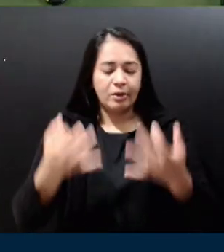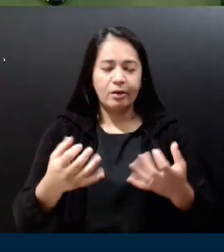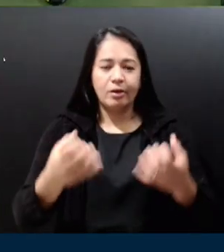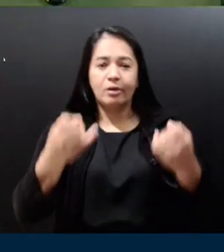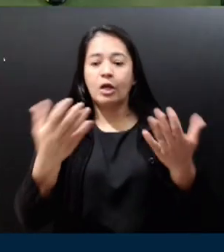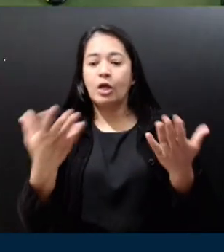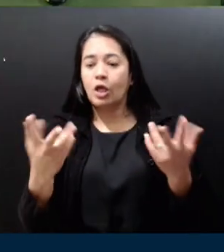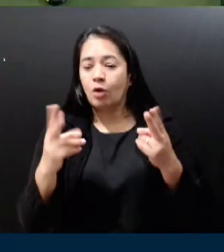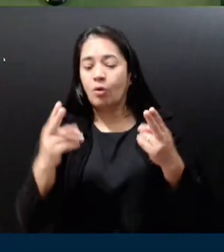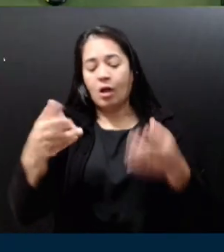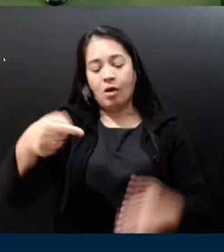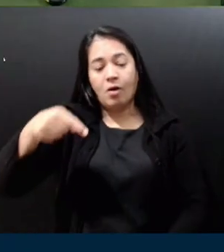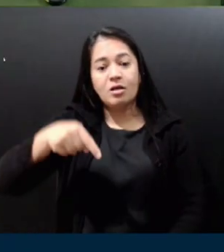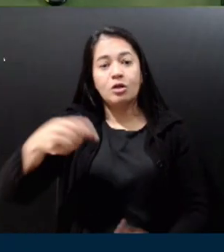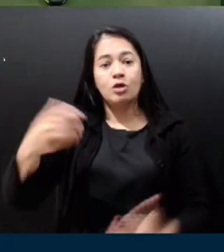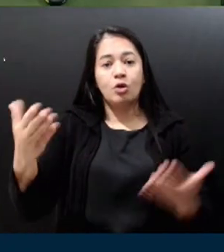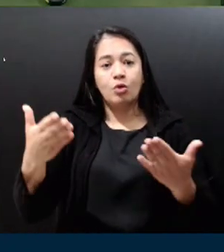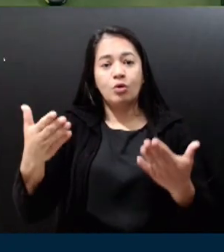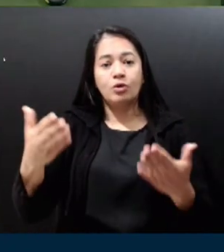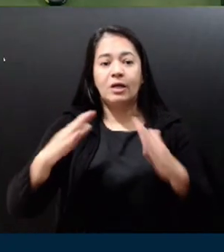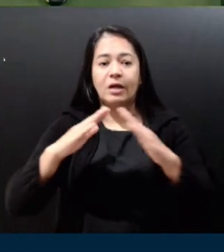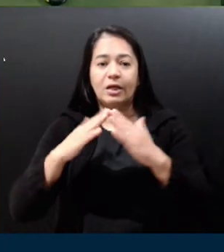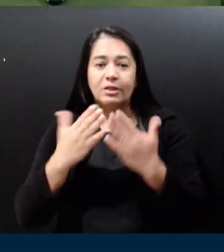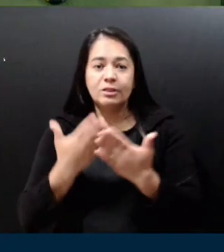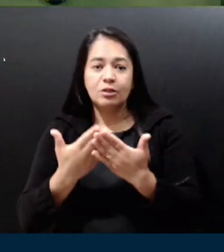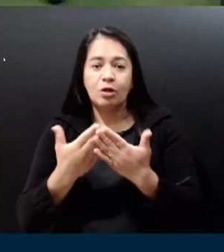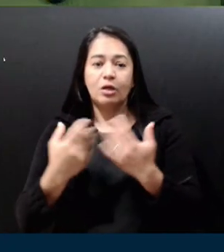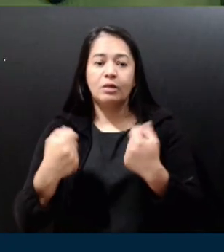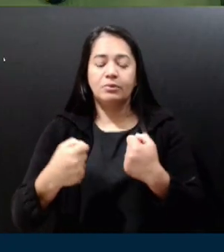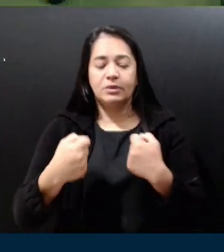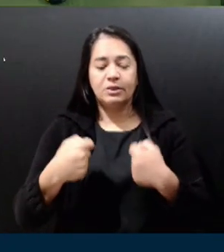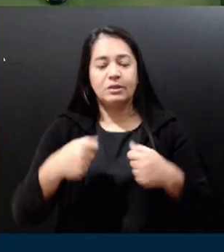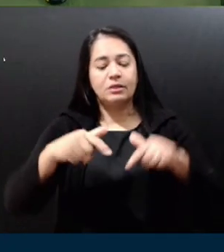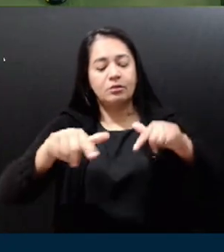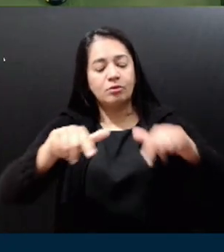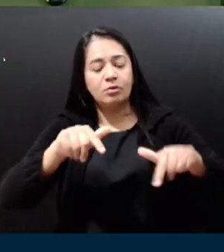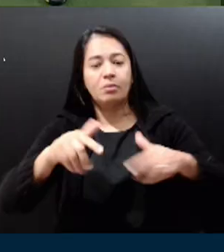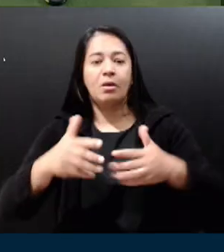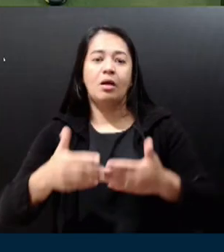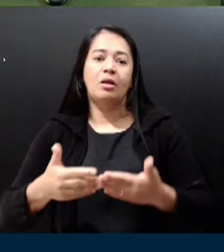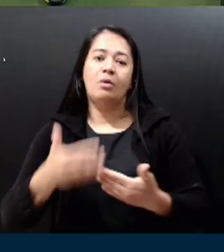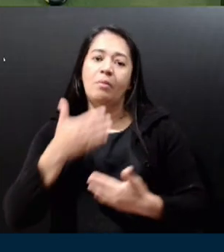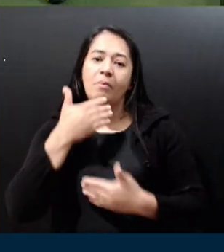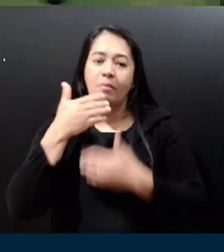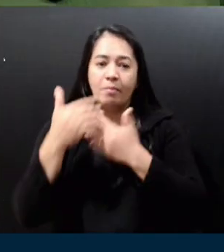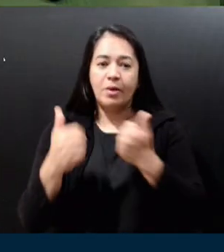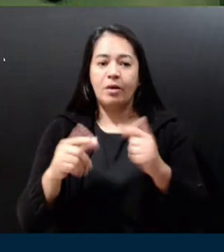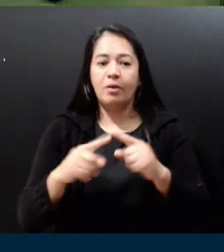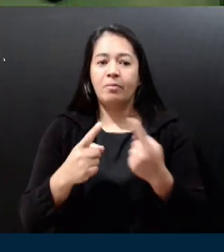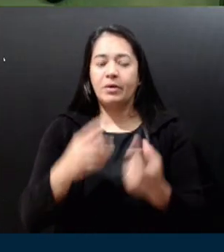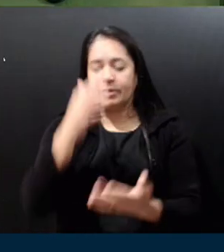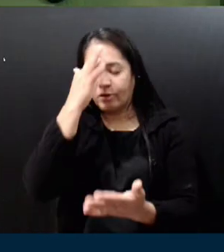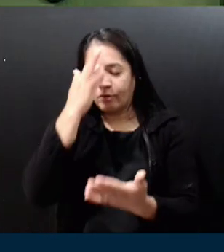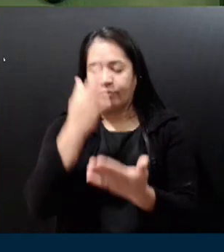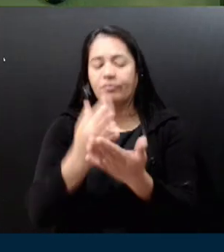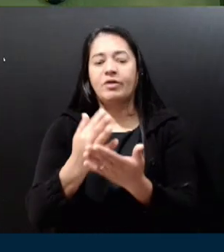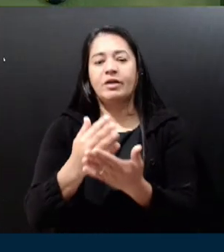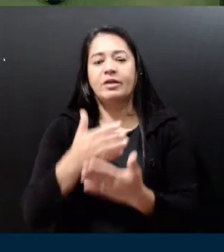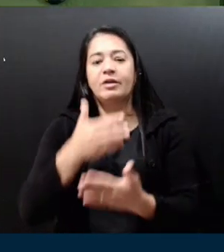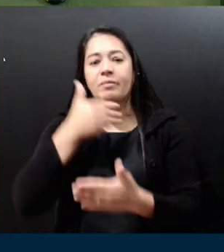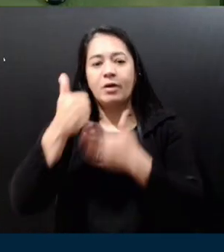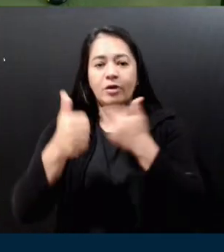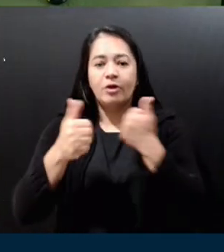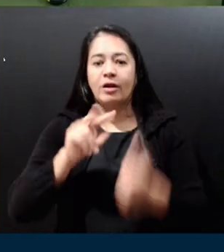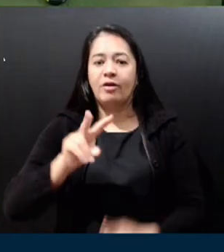escolas precisam ser feito um trabalho maior. Mas eu tenho fé que isso vai melhorar. Informação,